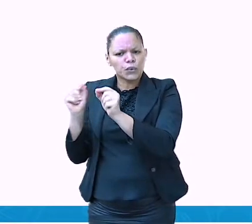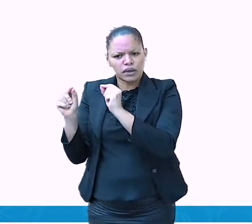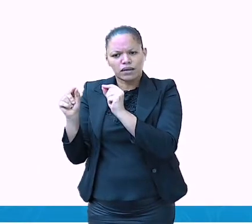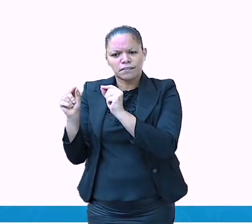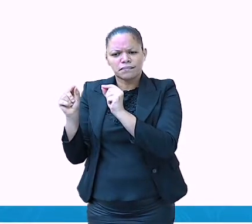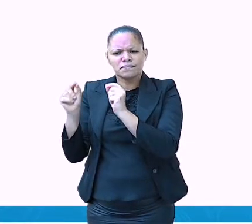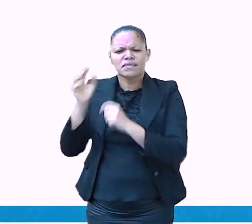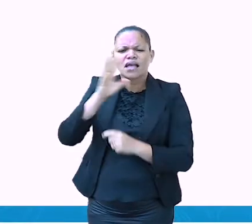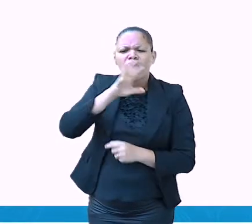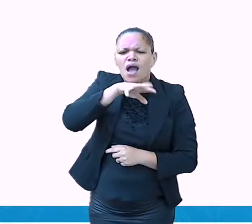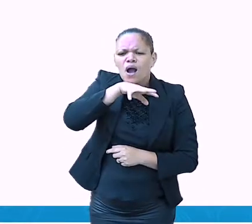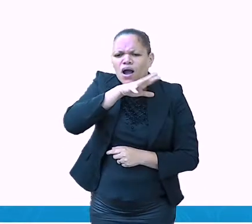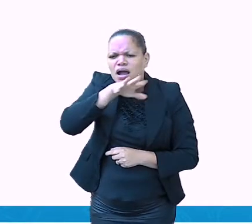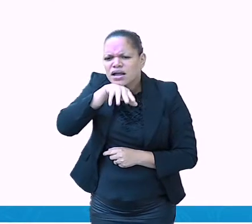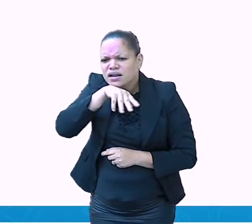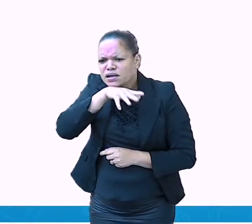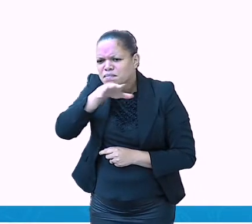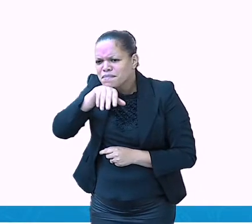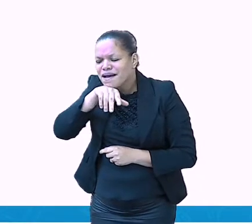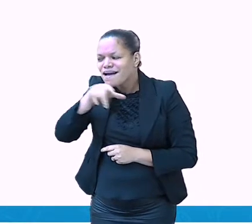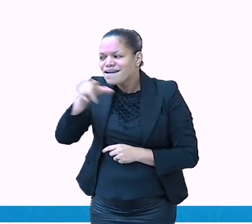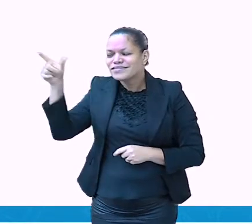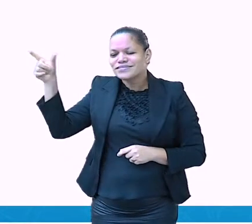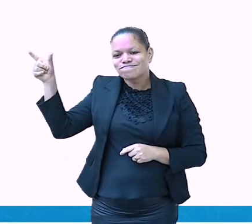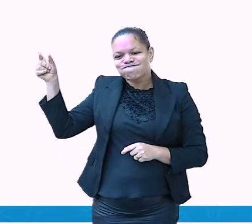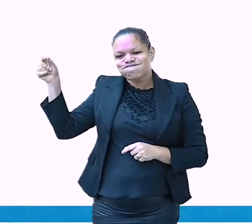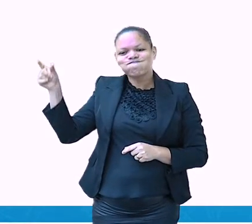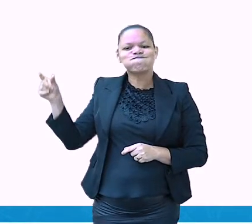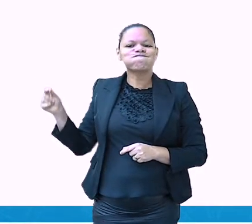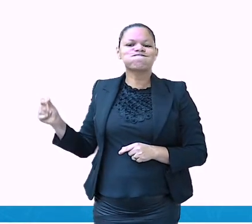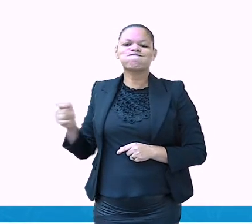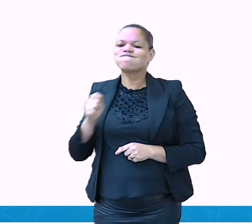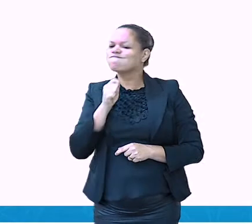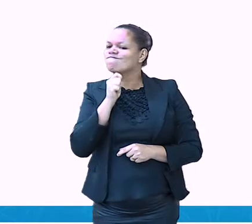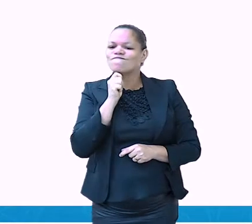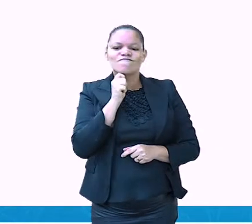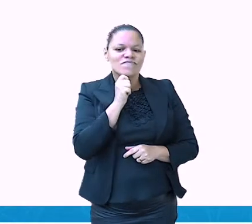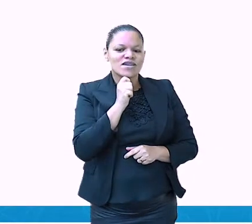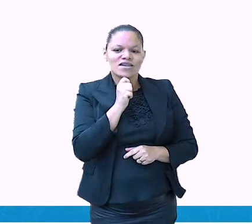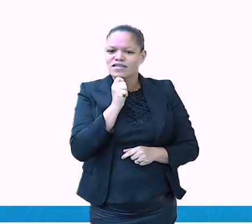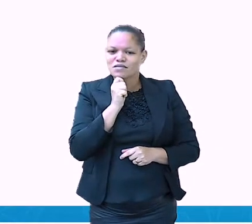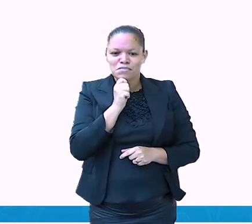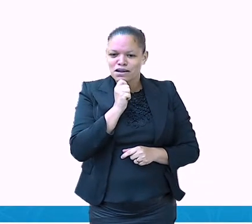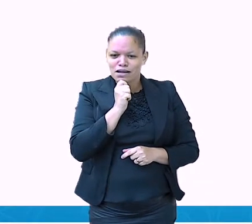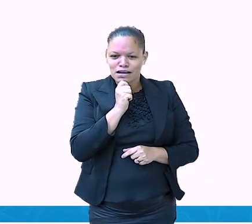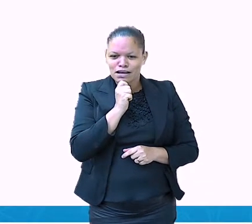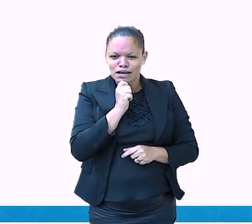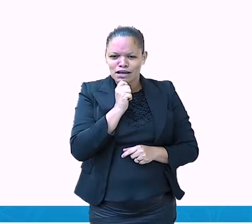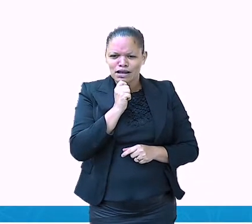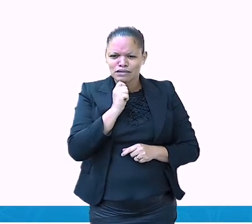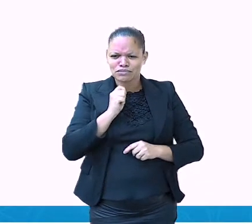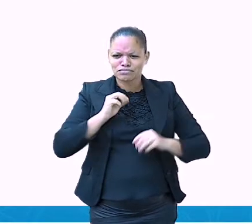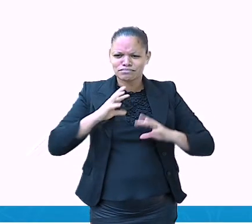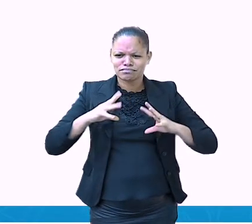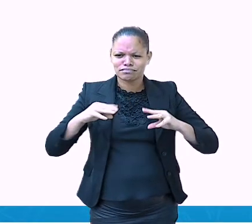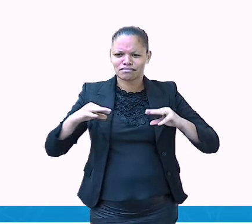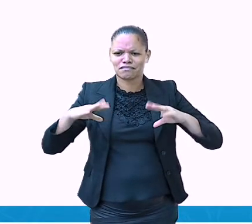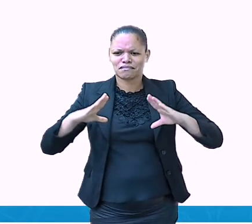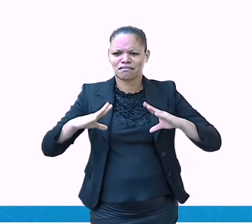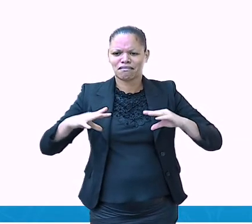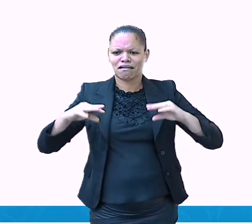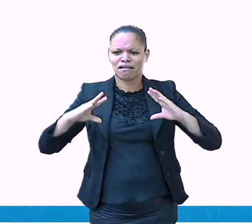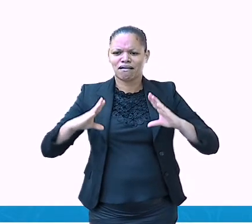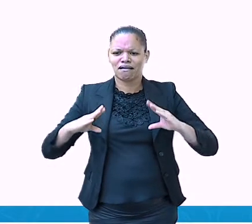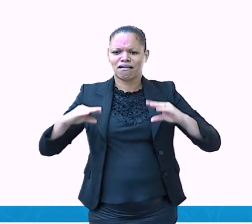Então, são animais de corpo poroso, muitas vezes moles e suaves, que é o